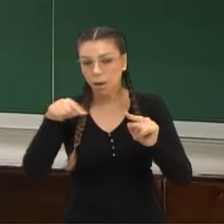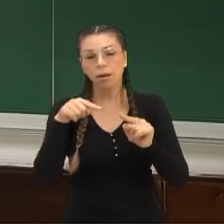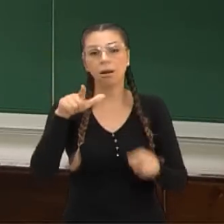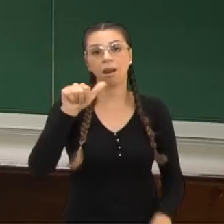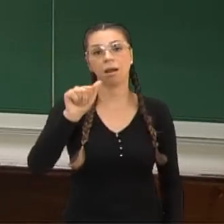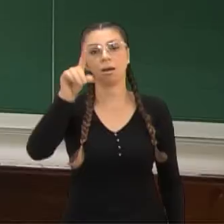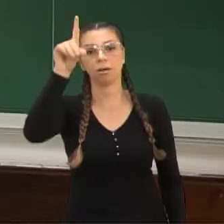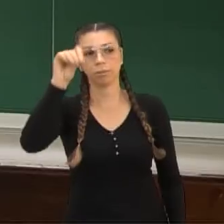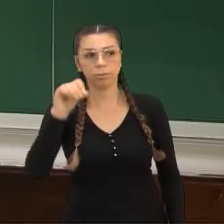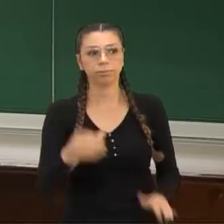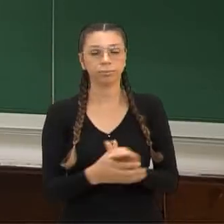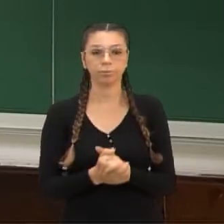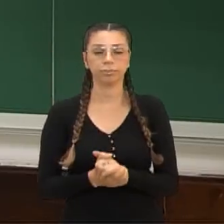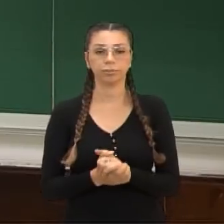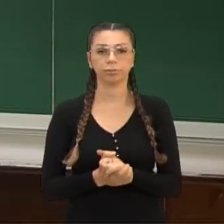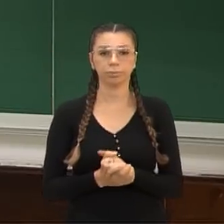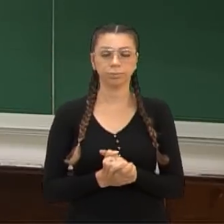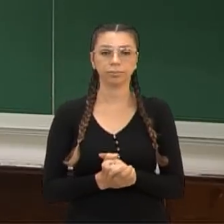2,